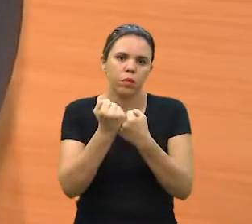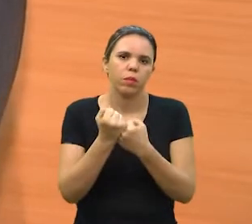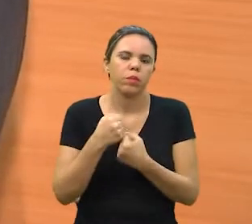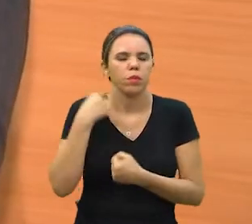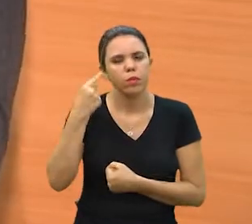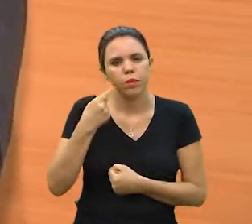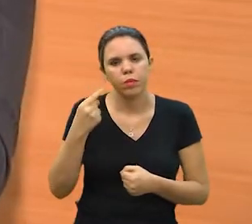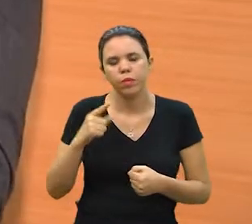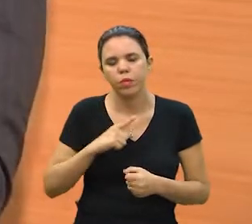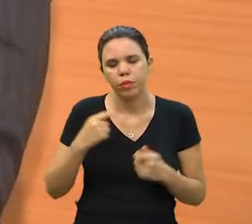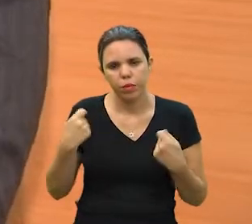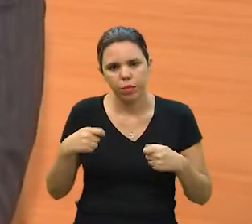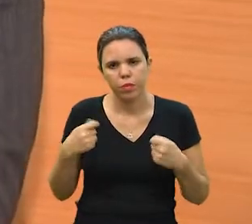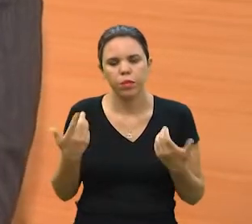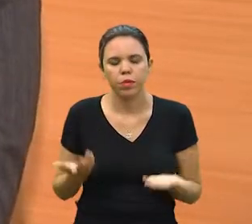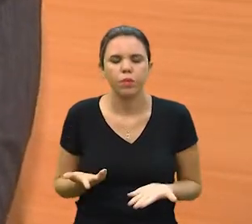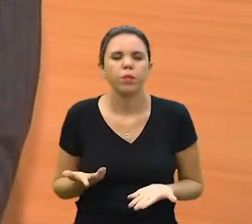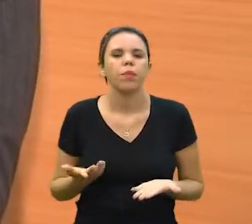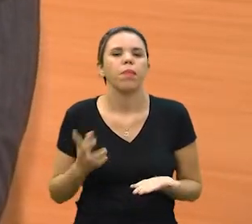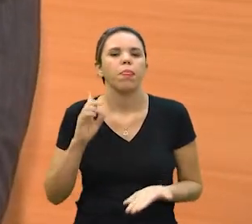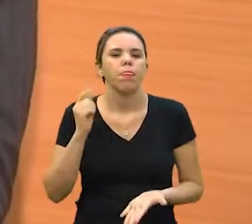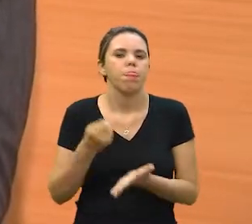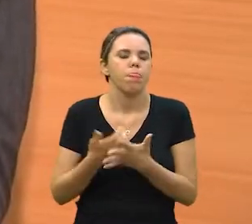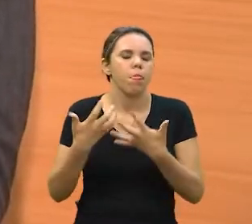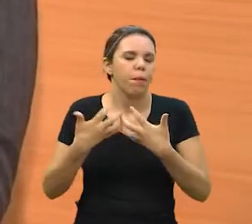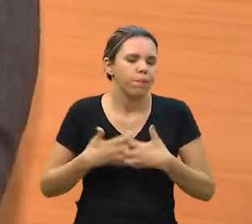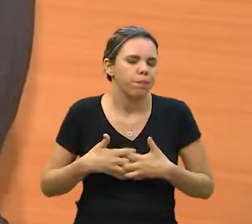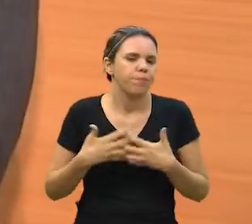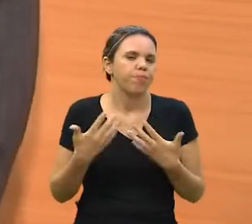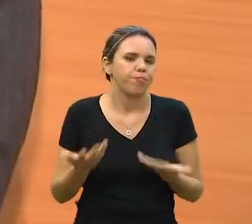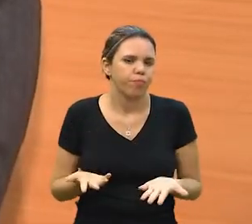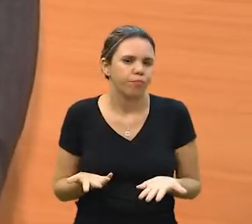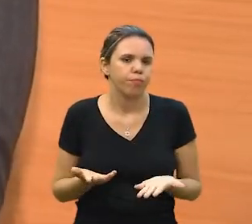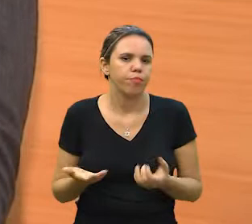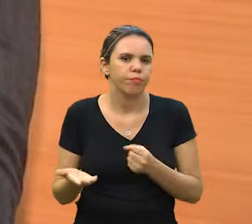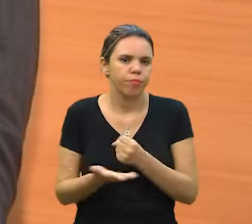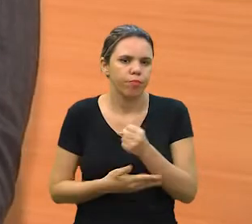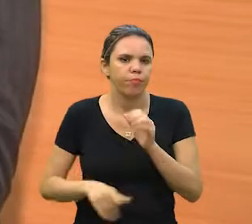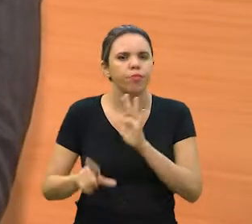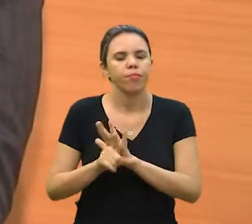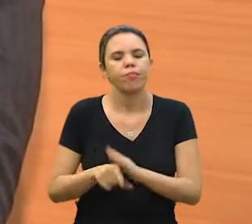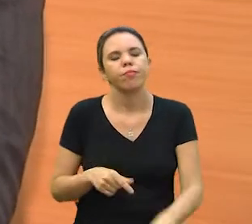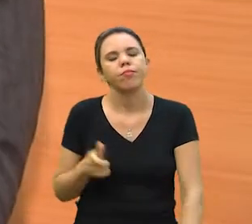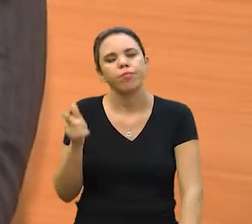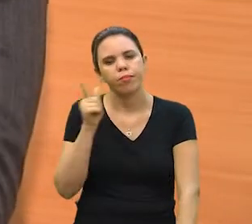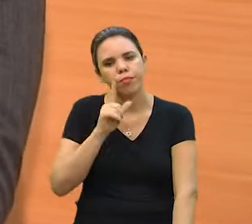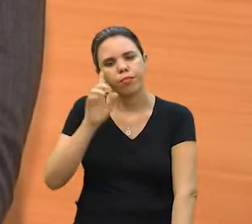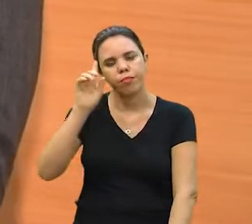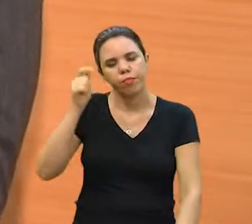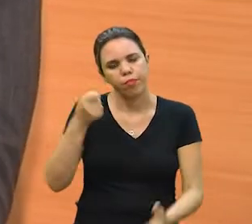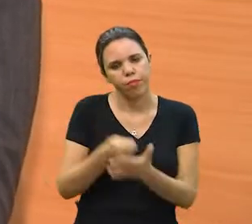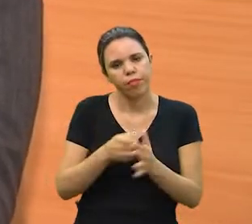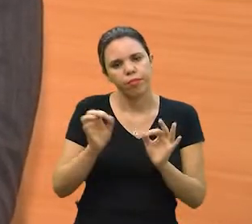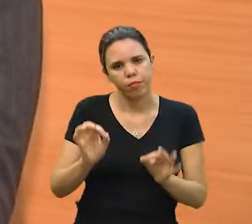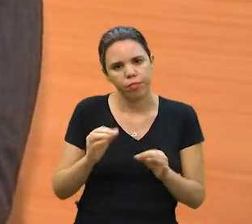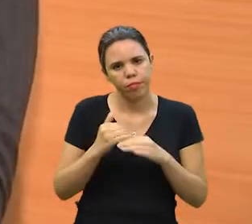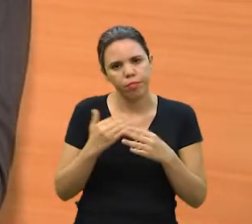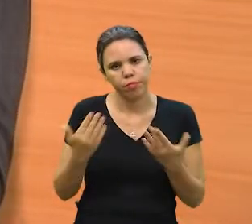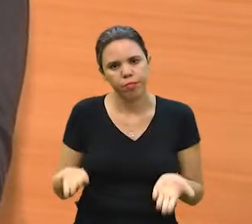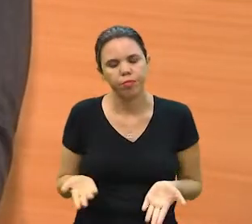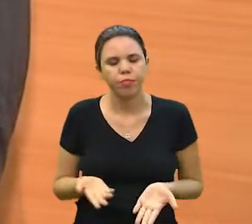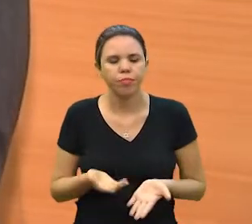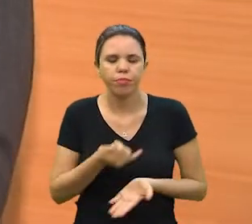com apoio jurídico, com tudo que é necessário para essa decisão, com base legal, ele toma uma decisão que